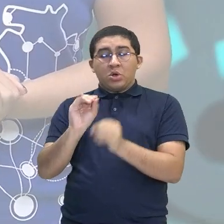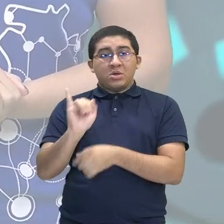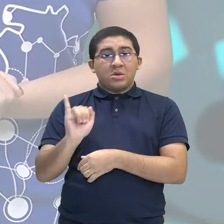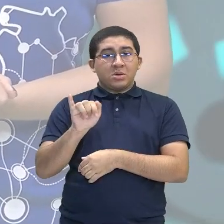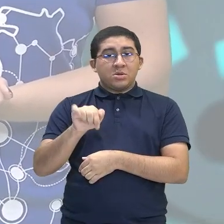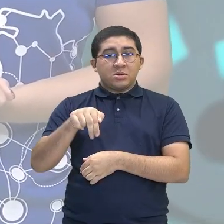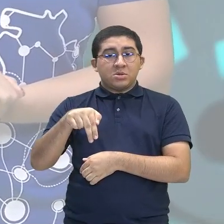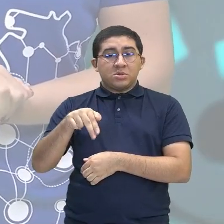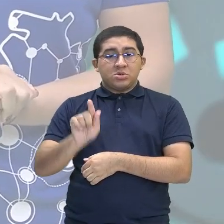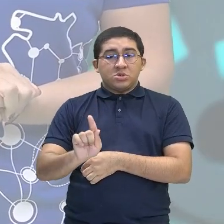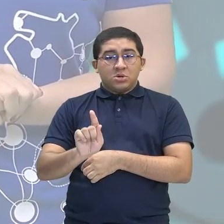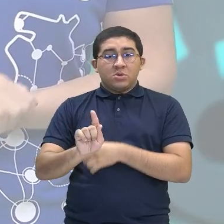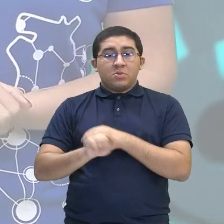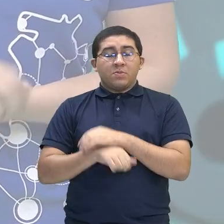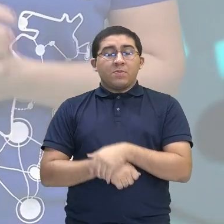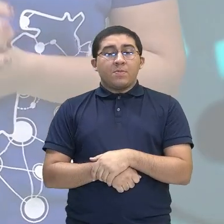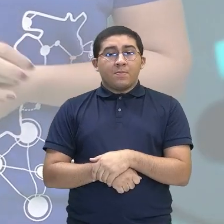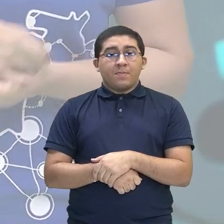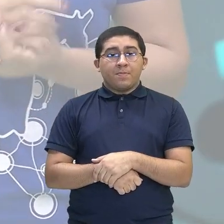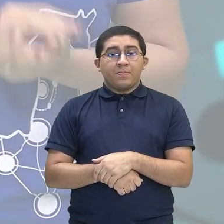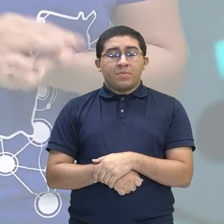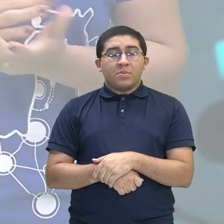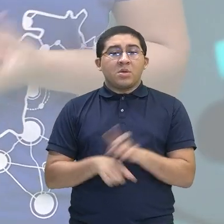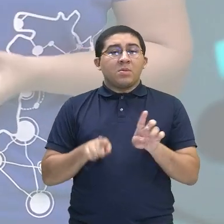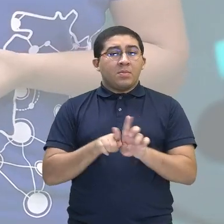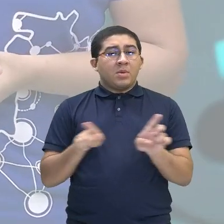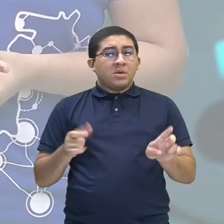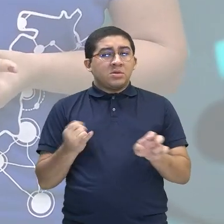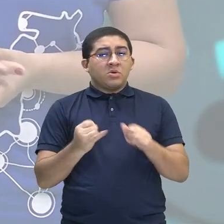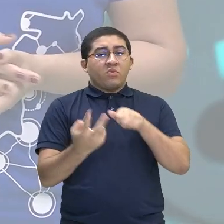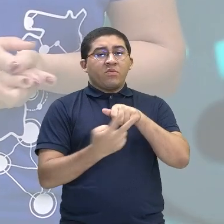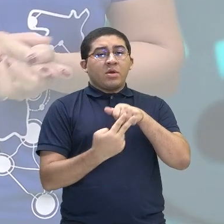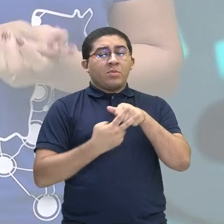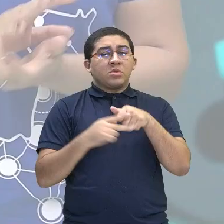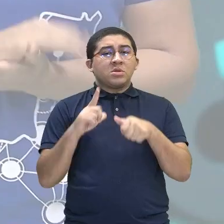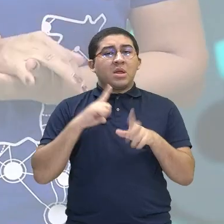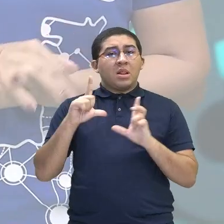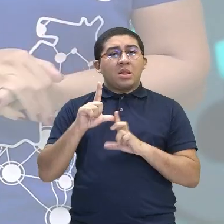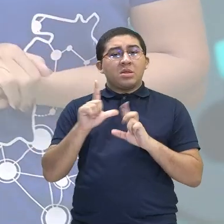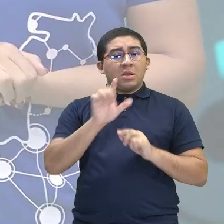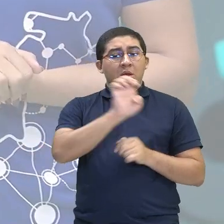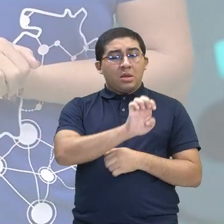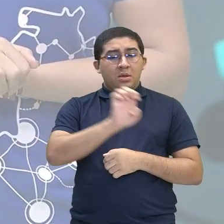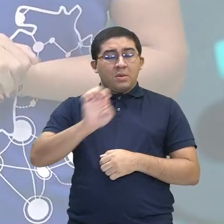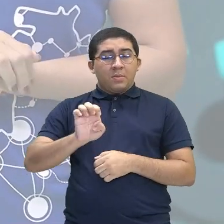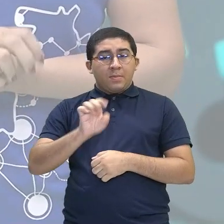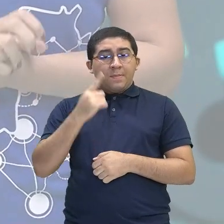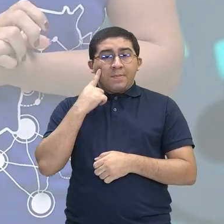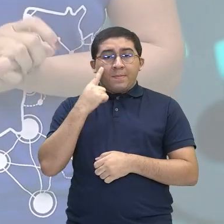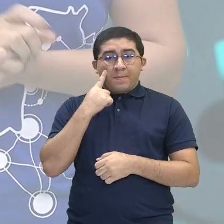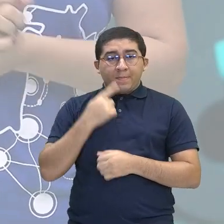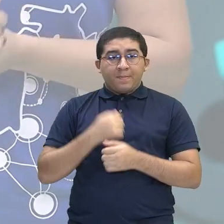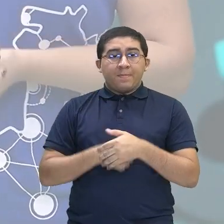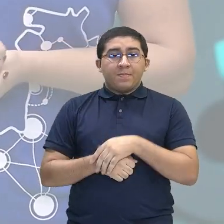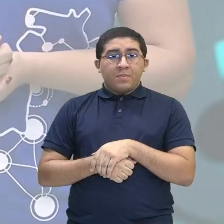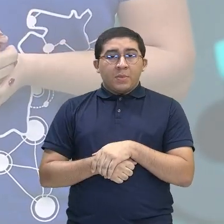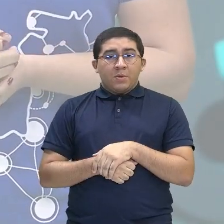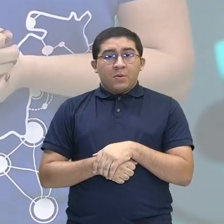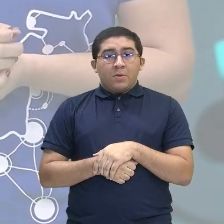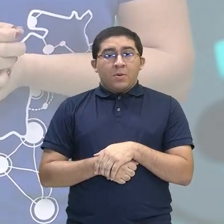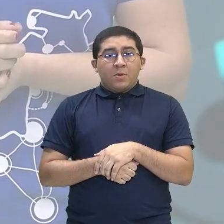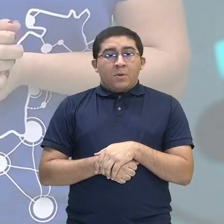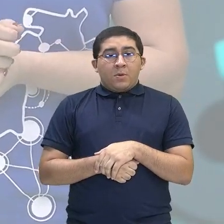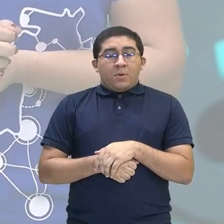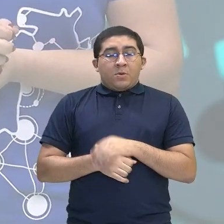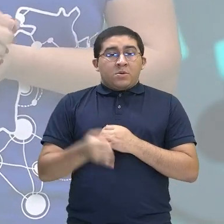ing. Mas e se o verbo terminar com dois Es? Tem mais coisa, vamos lá. Se ele terminar com esse